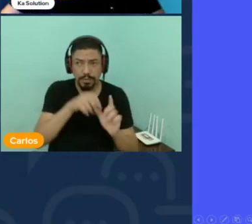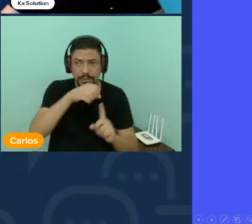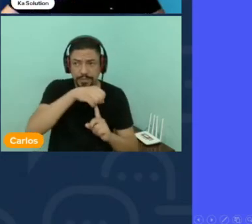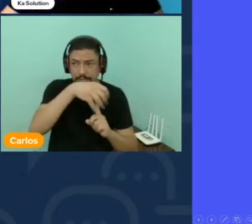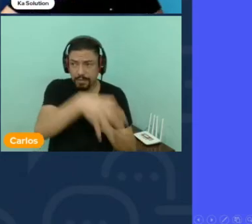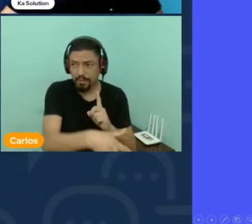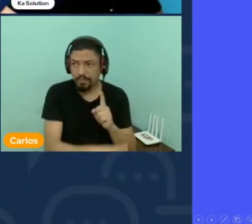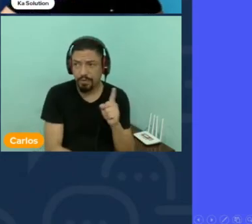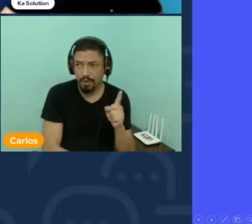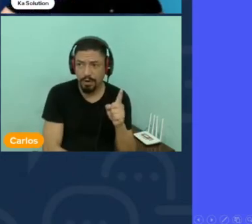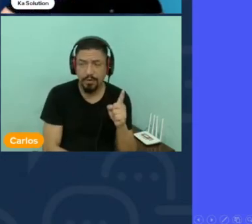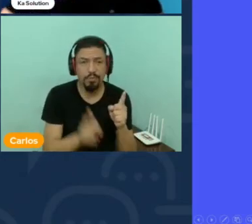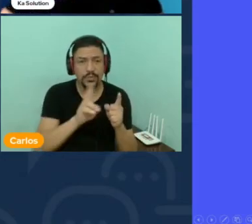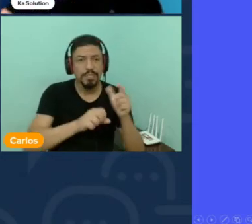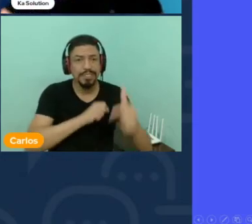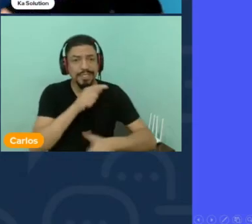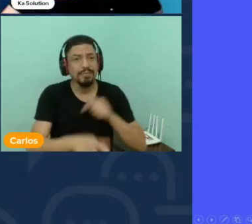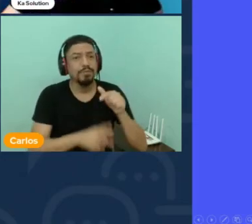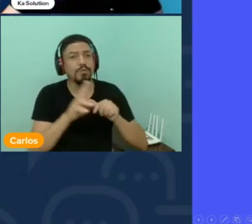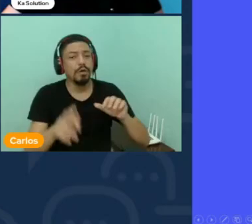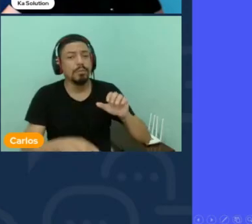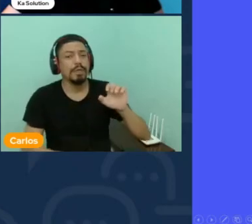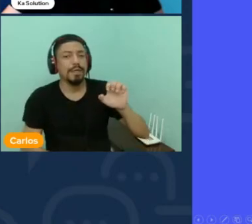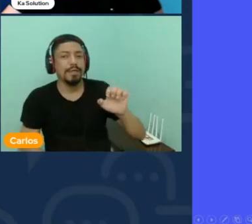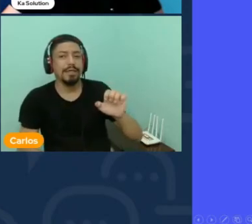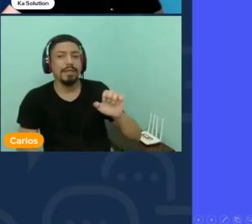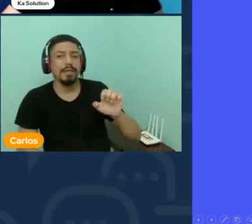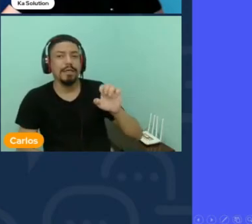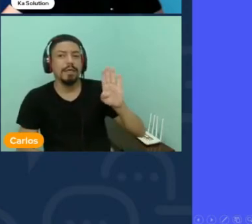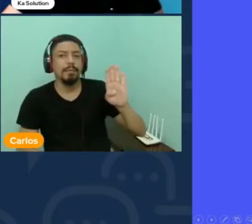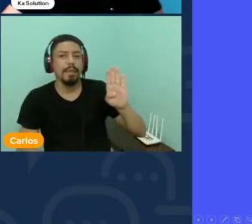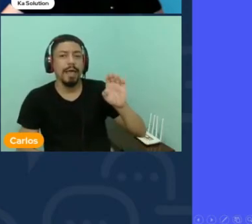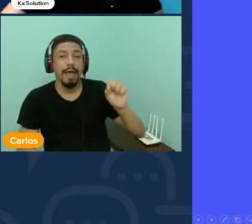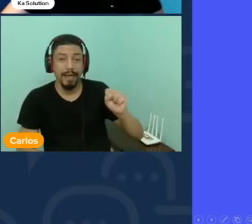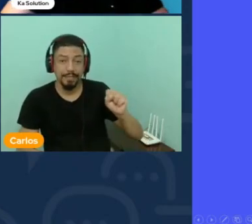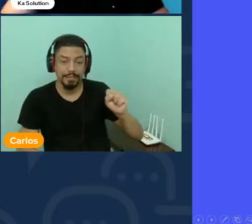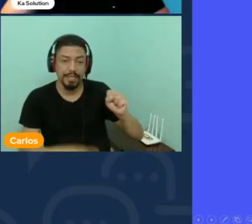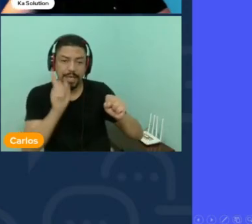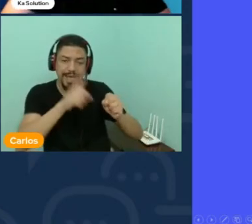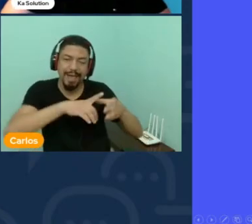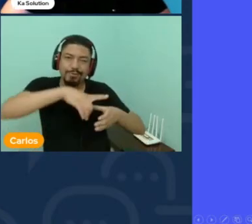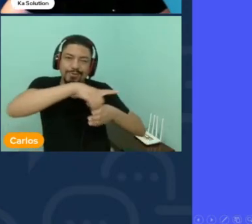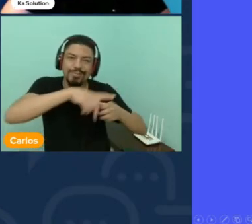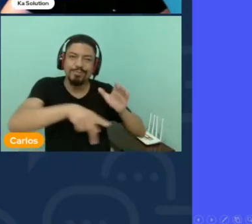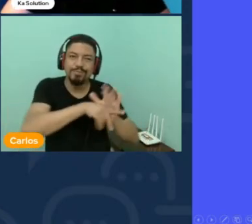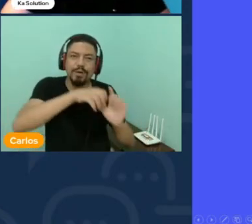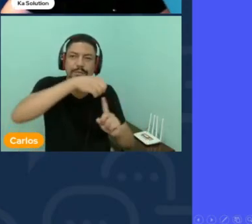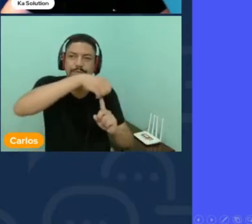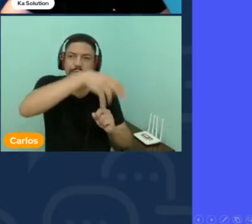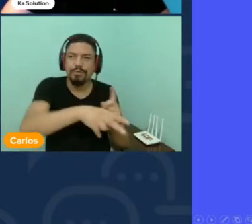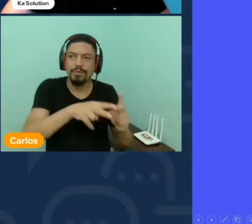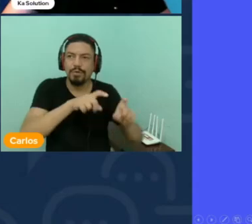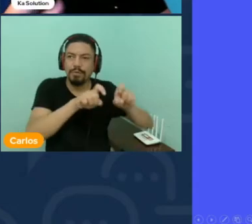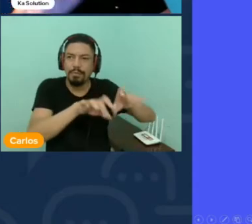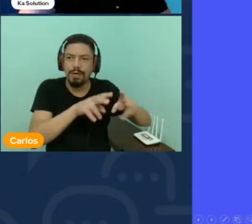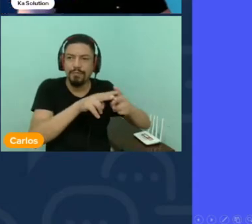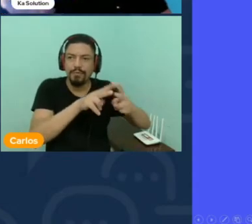usam um serviço chamado Amazon Elastic Block Store, ou o Amazon EBS.